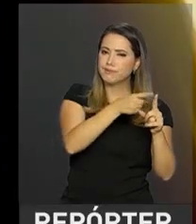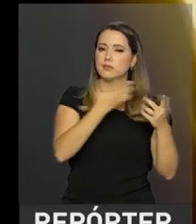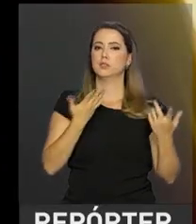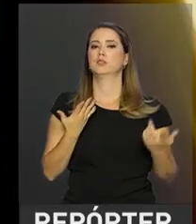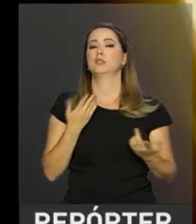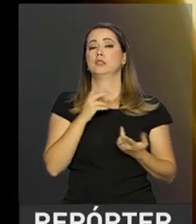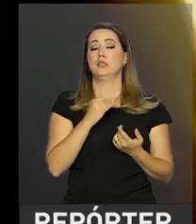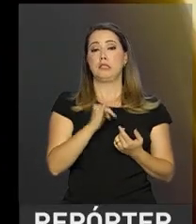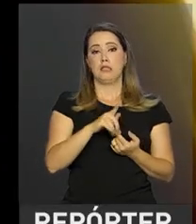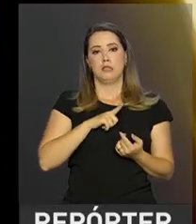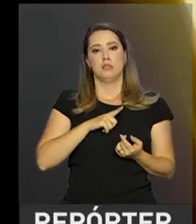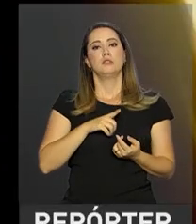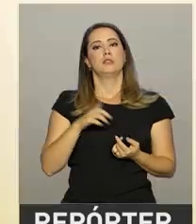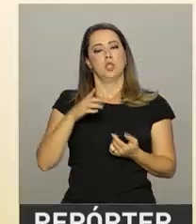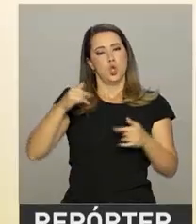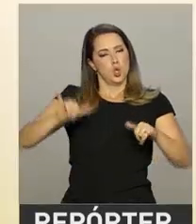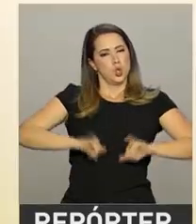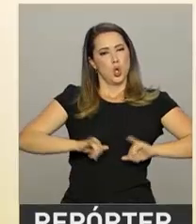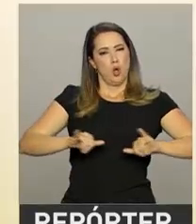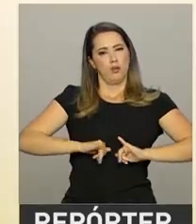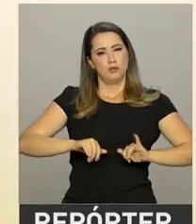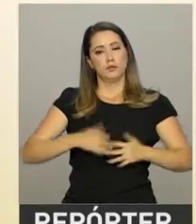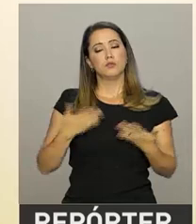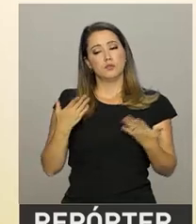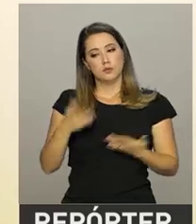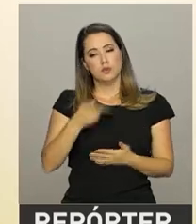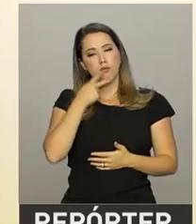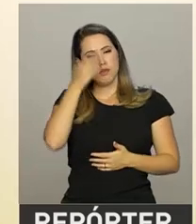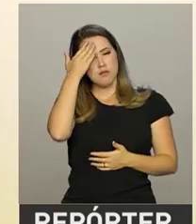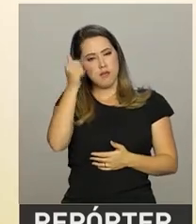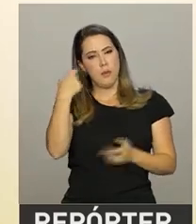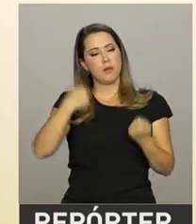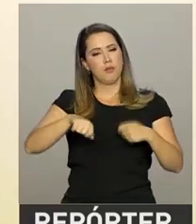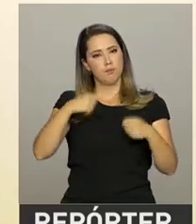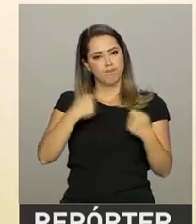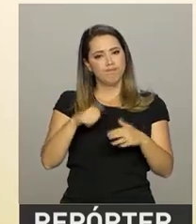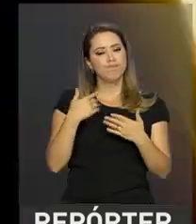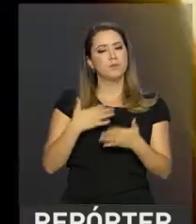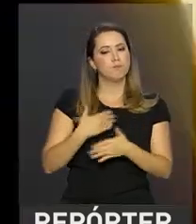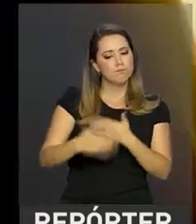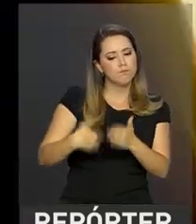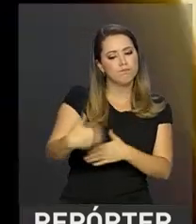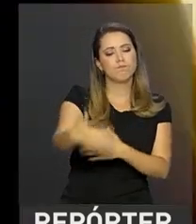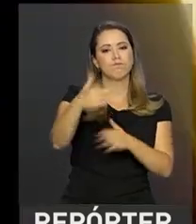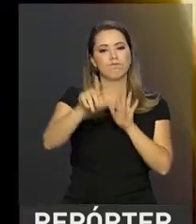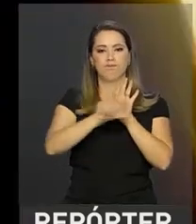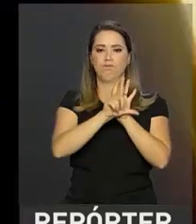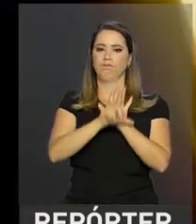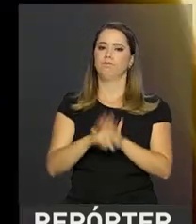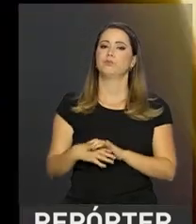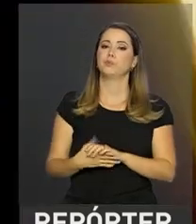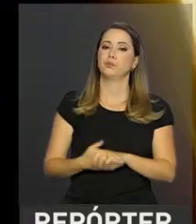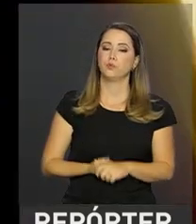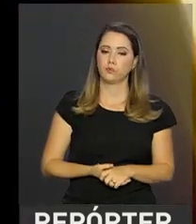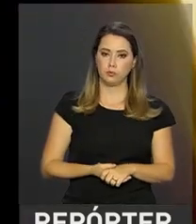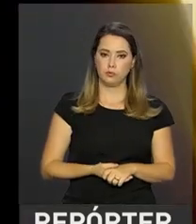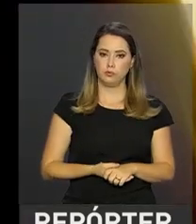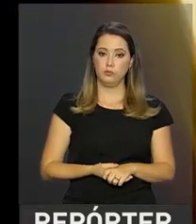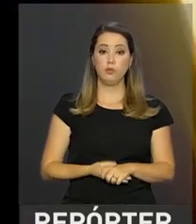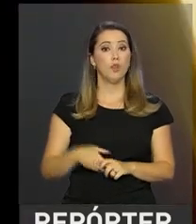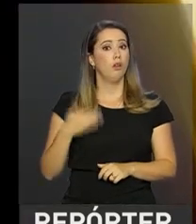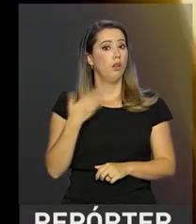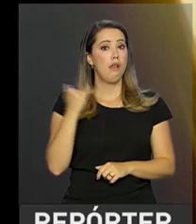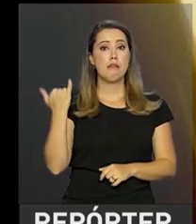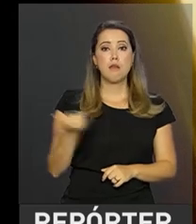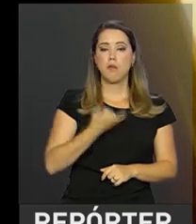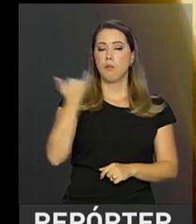vítima desse tipo de violência o endurecimento dessas leis que representa um avanço extremamente essencial